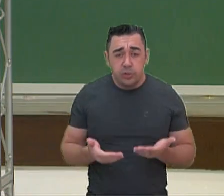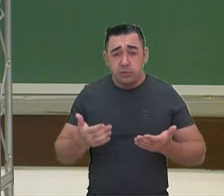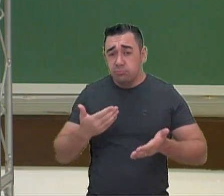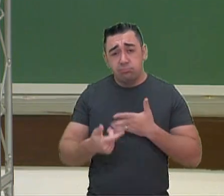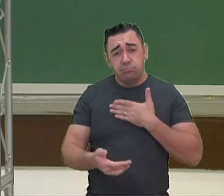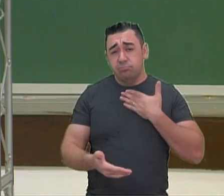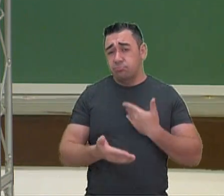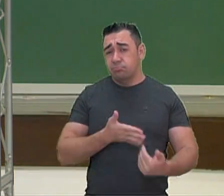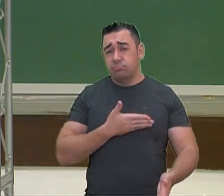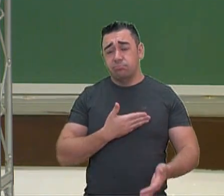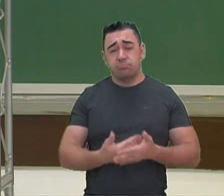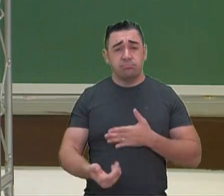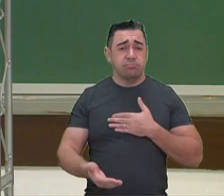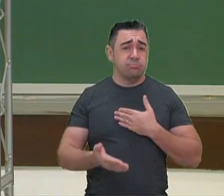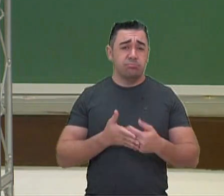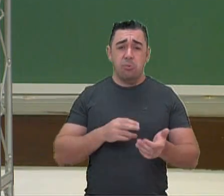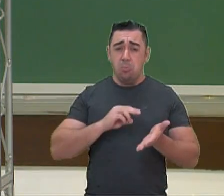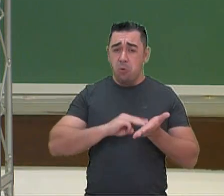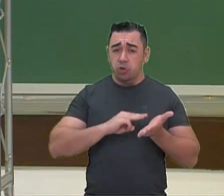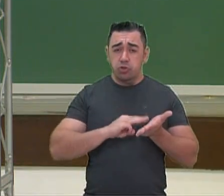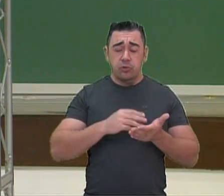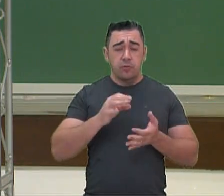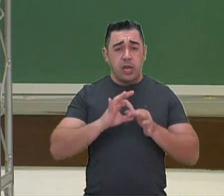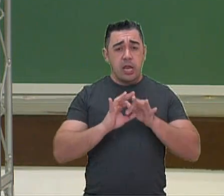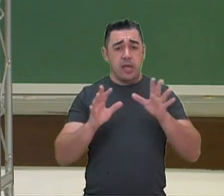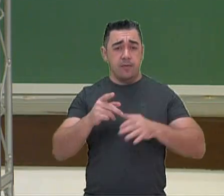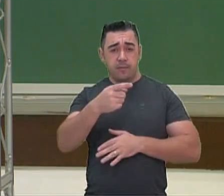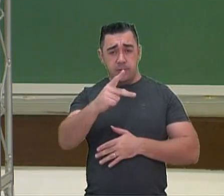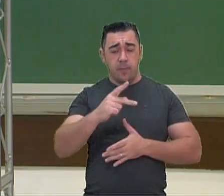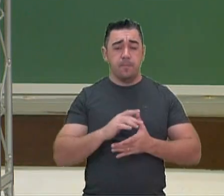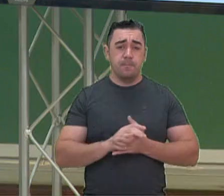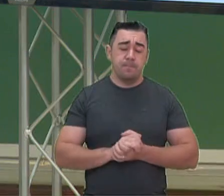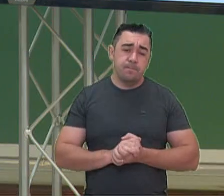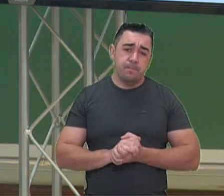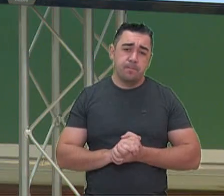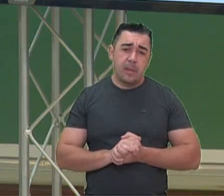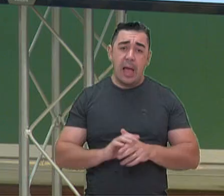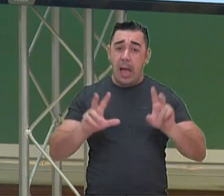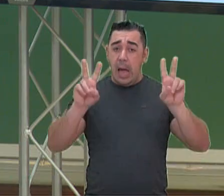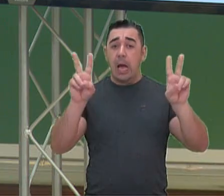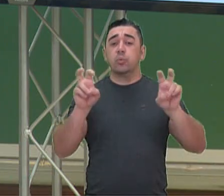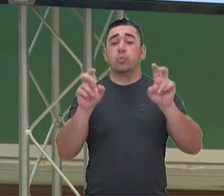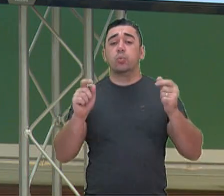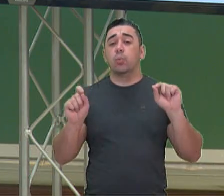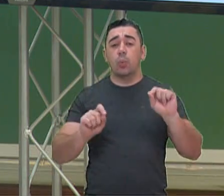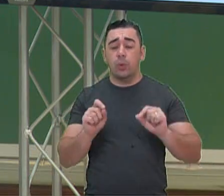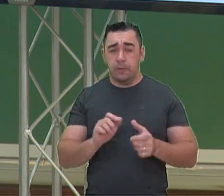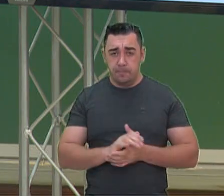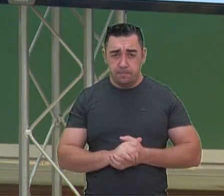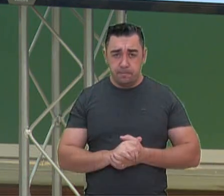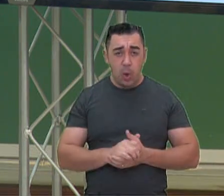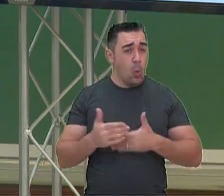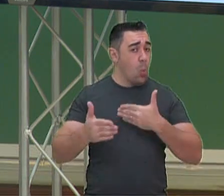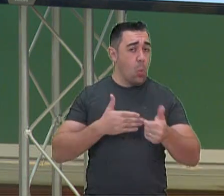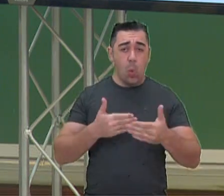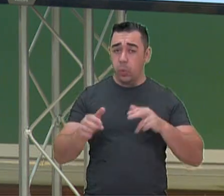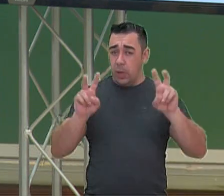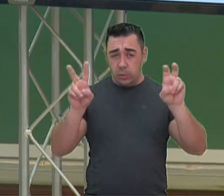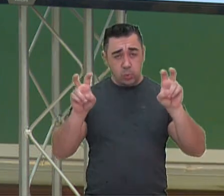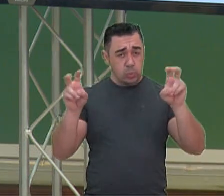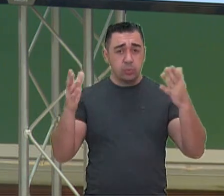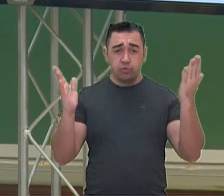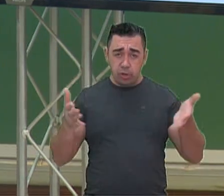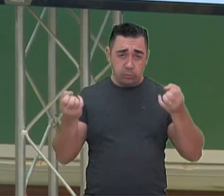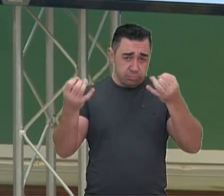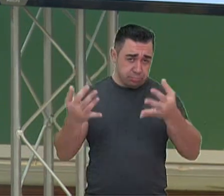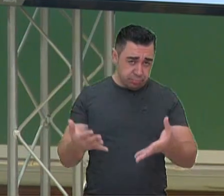sei. Tem motivo? Escreve. Que assuntos são abordados? Qualquer assunto, como eu